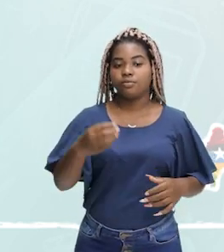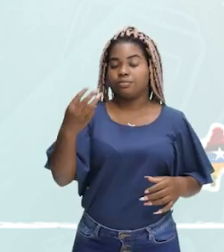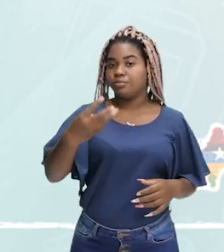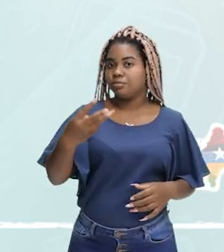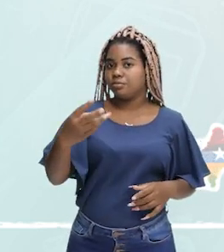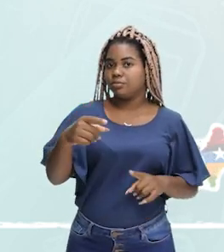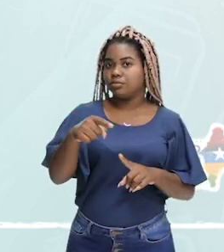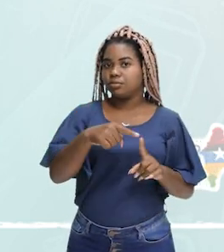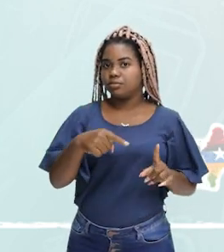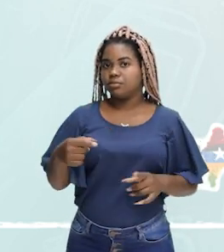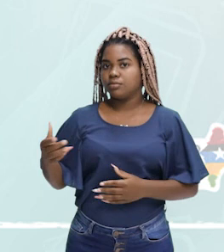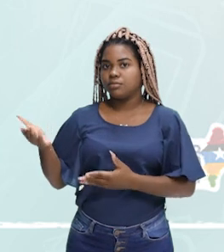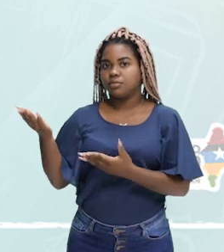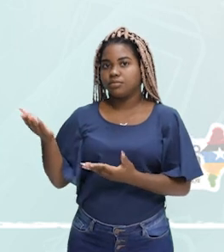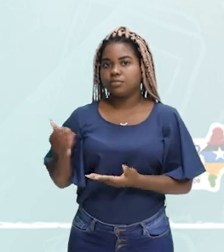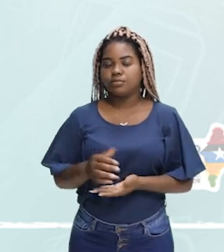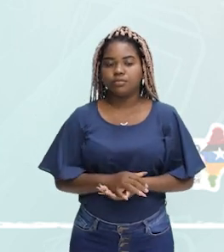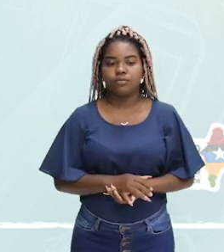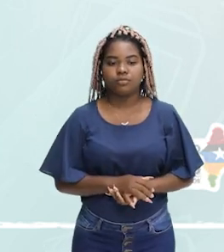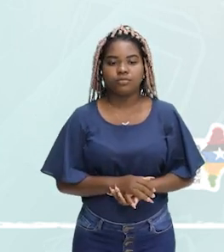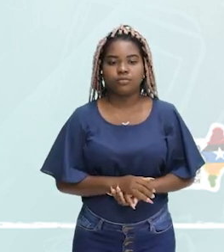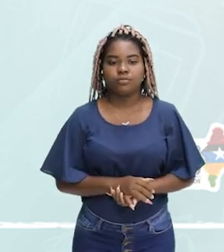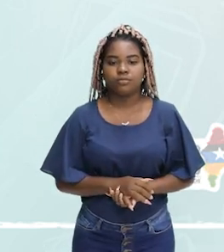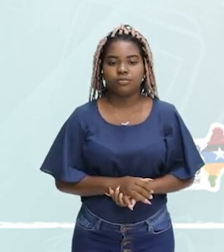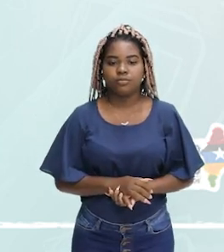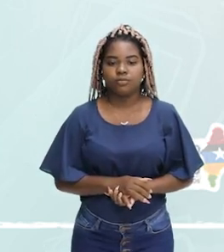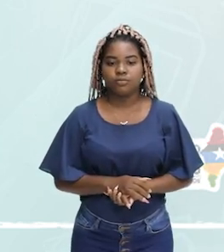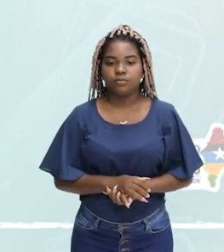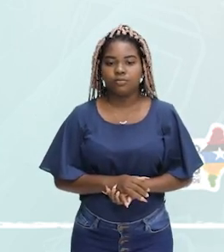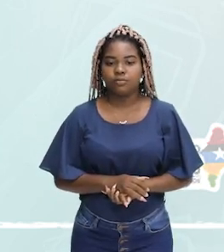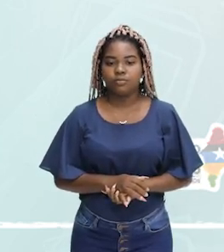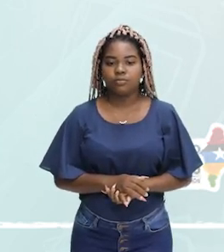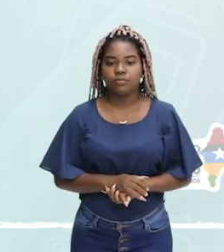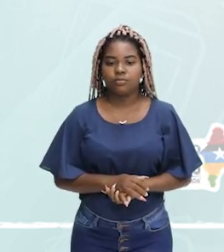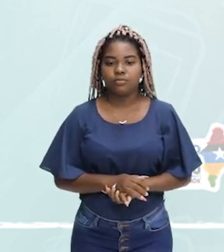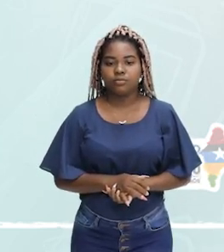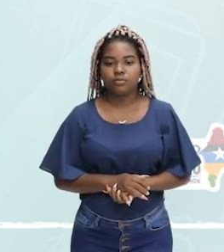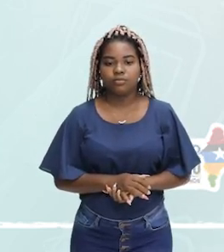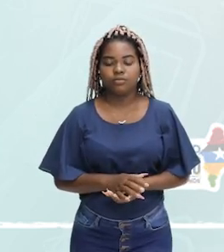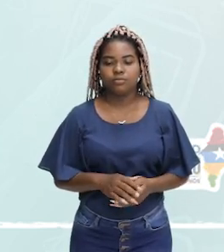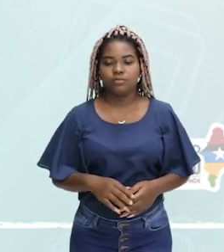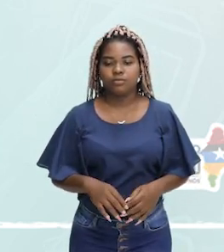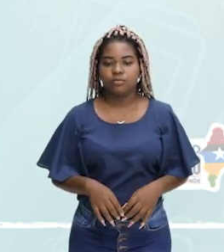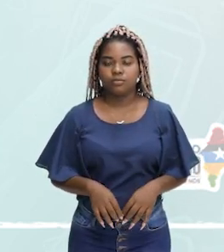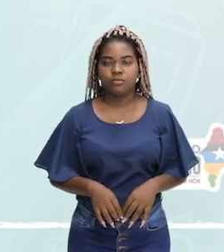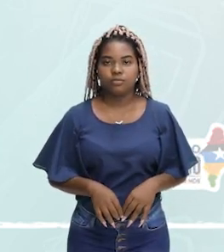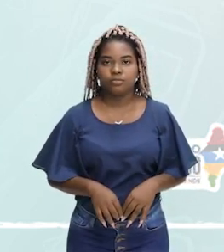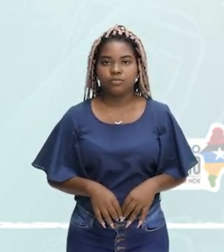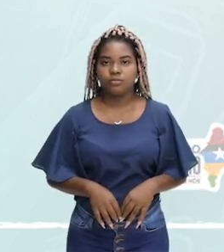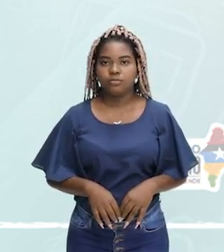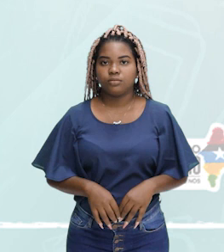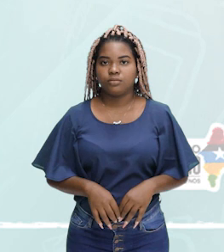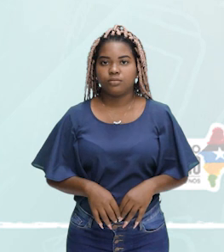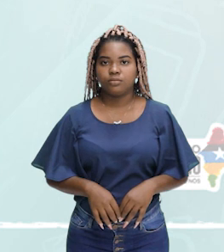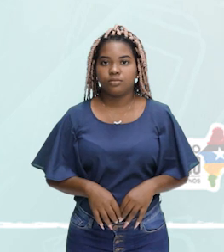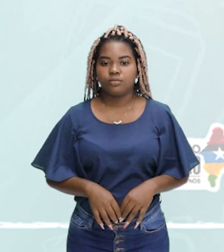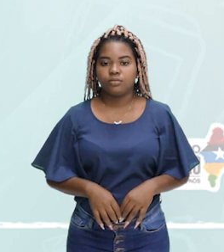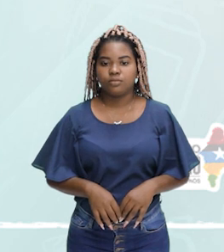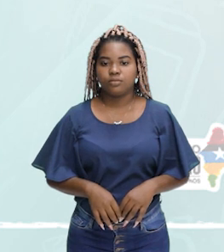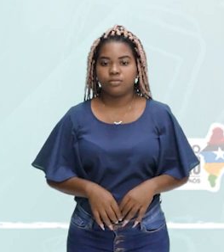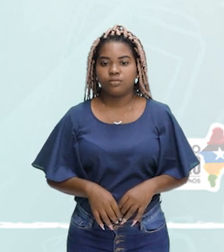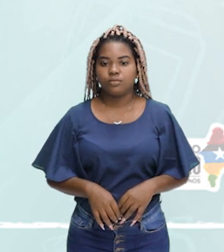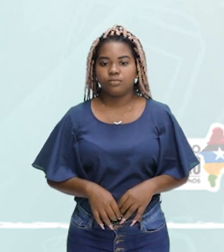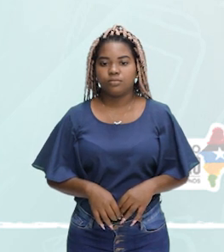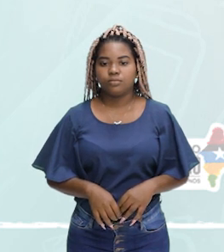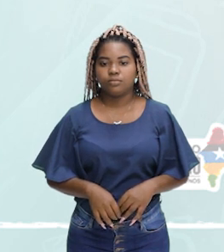Terceira propriedade. Na terceira propriedade, nós temos o seguinte: a função exponencial f de x igual a elevado a